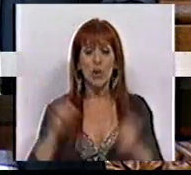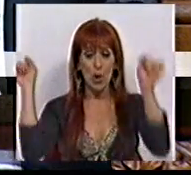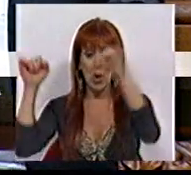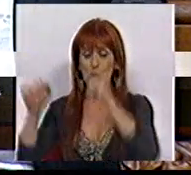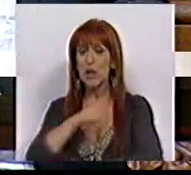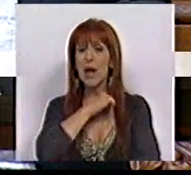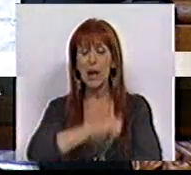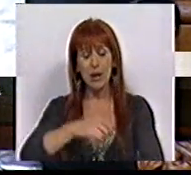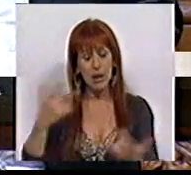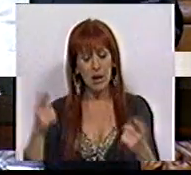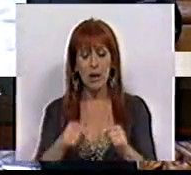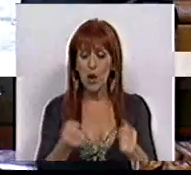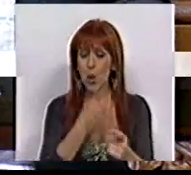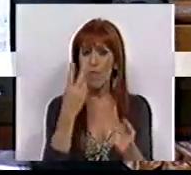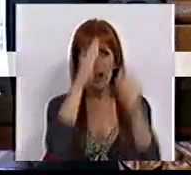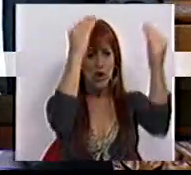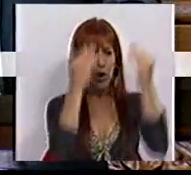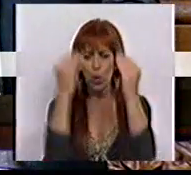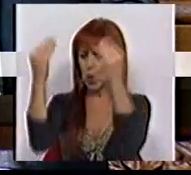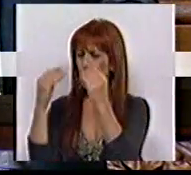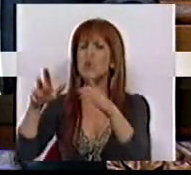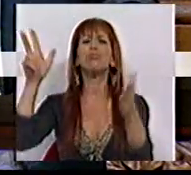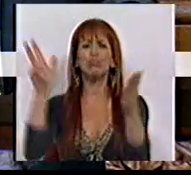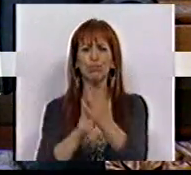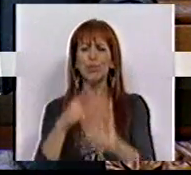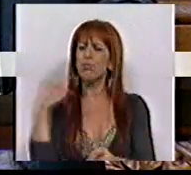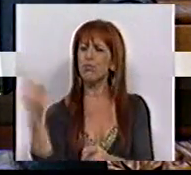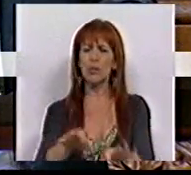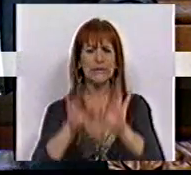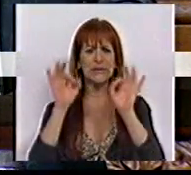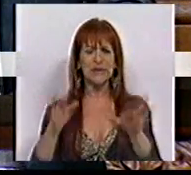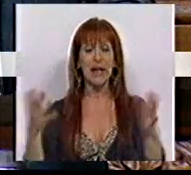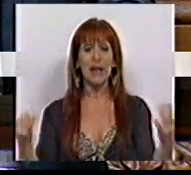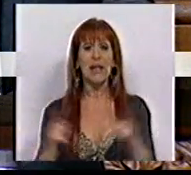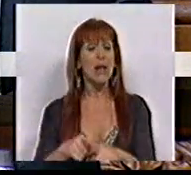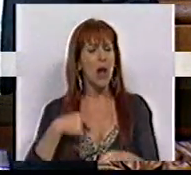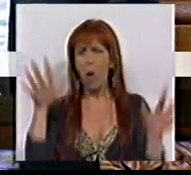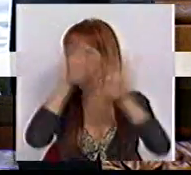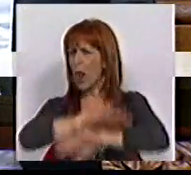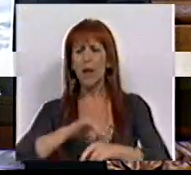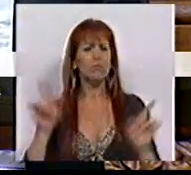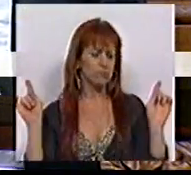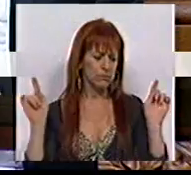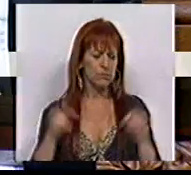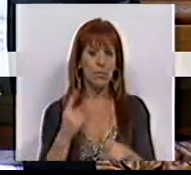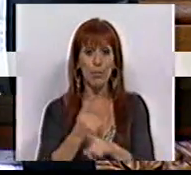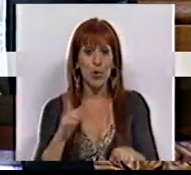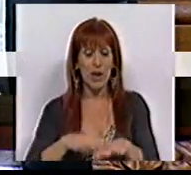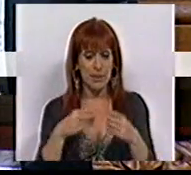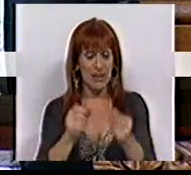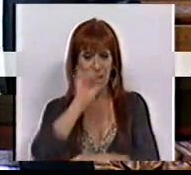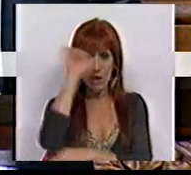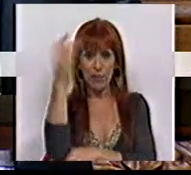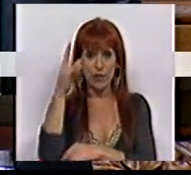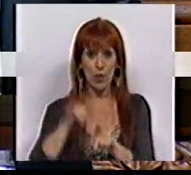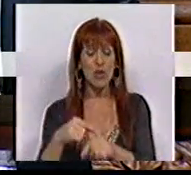consenso permitiram que o conjunto de recomendações fosse aprovado por unanimidade. Não nos iludimos, contudo, uma vez que em matéria